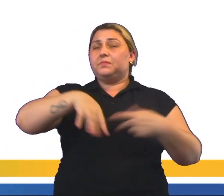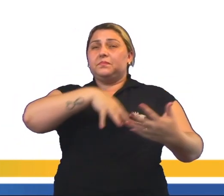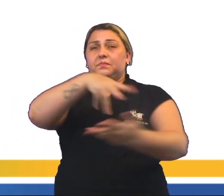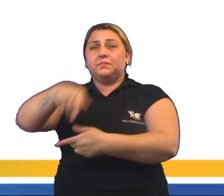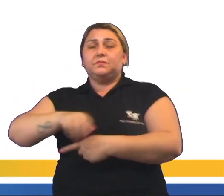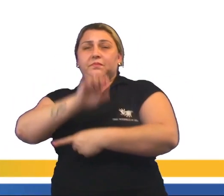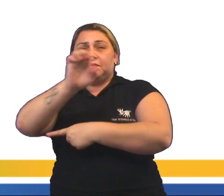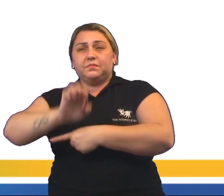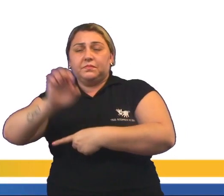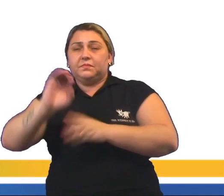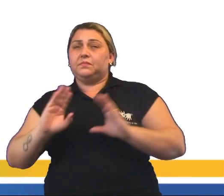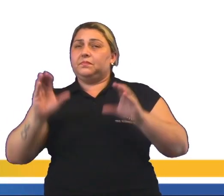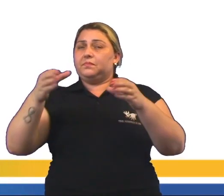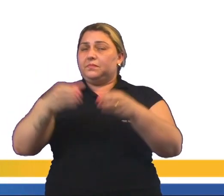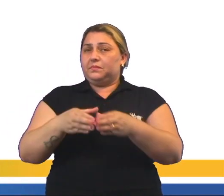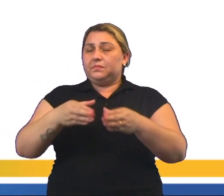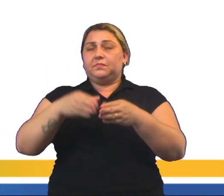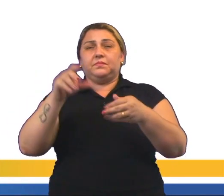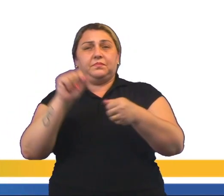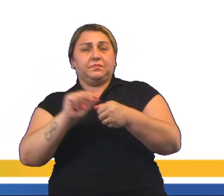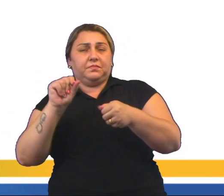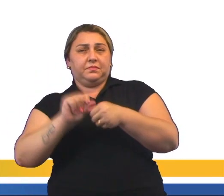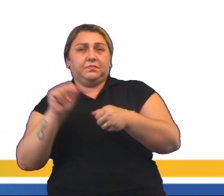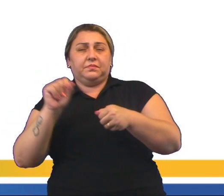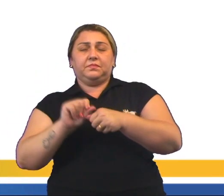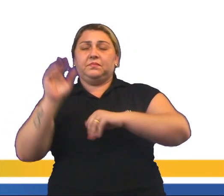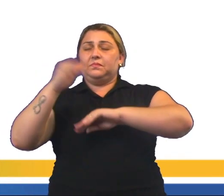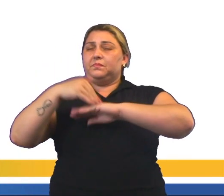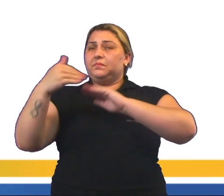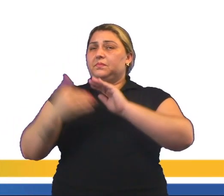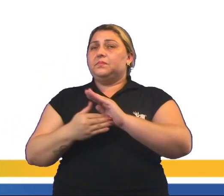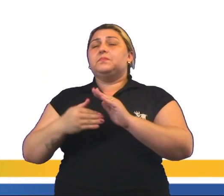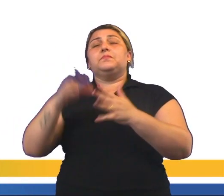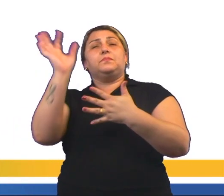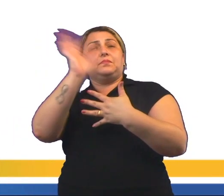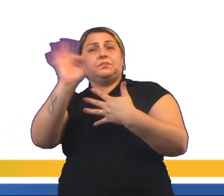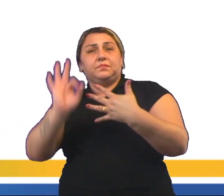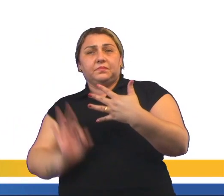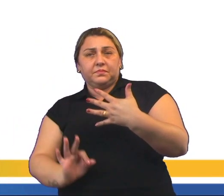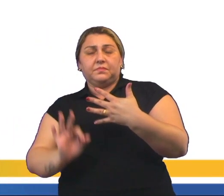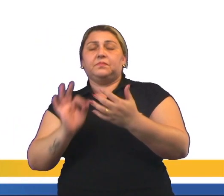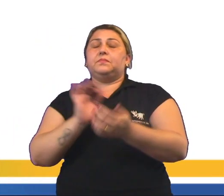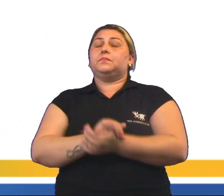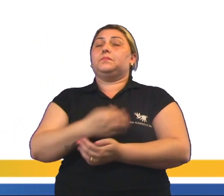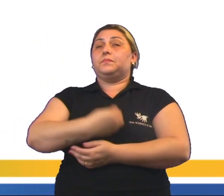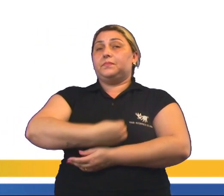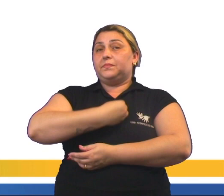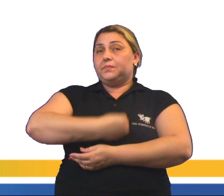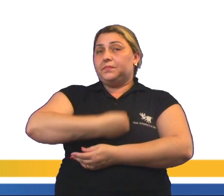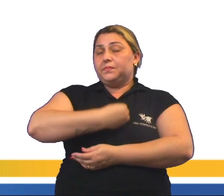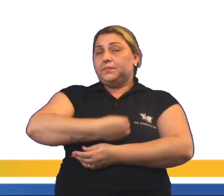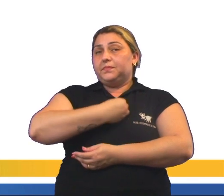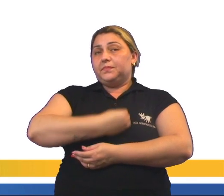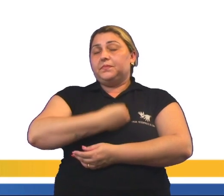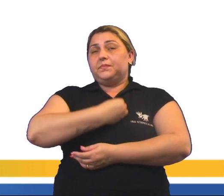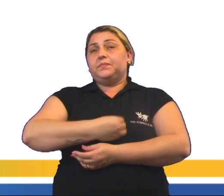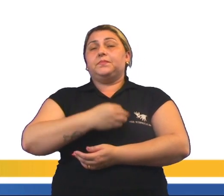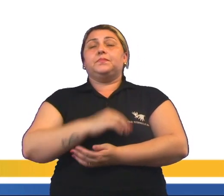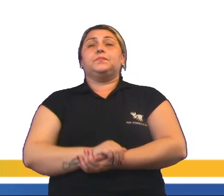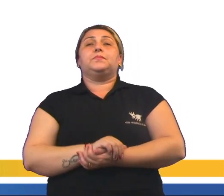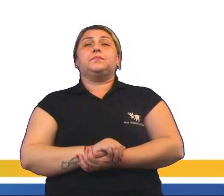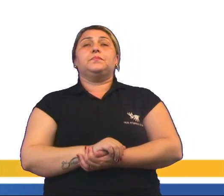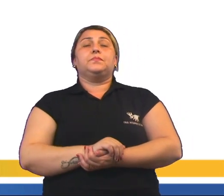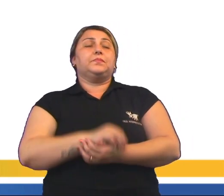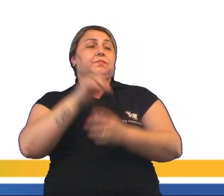universo estatístico é um conjunto formado por todos os elementos que participam de um